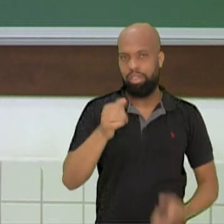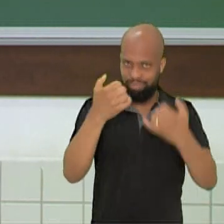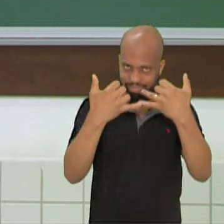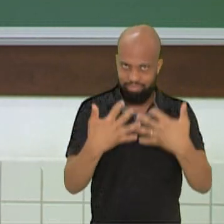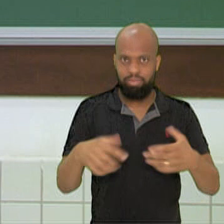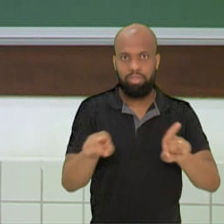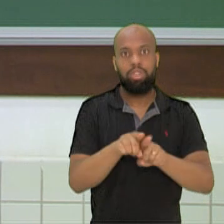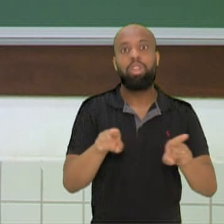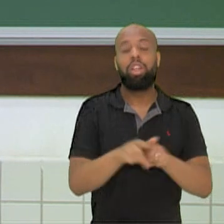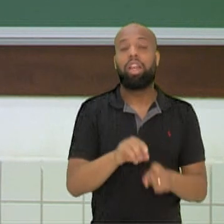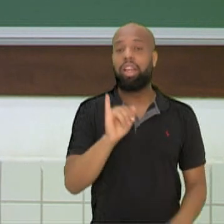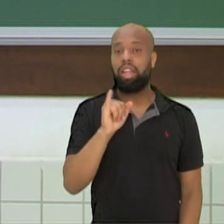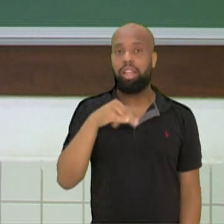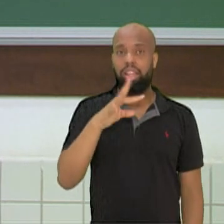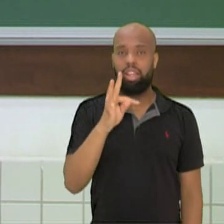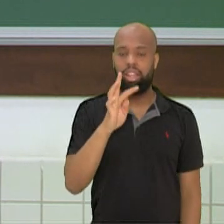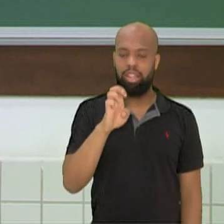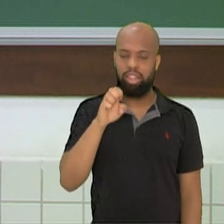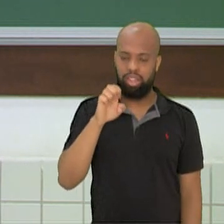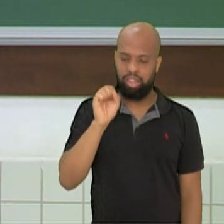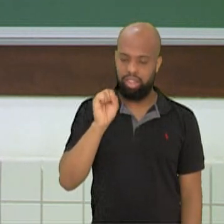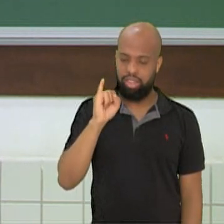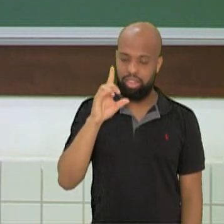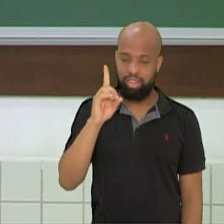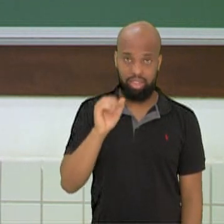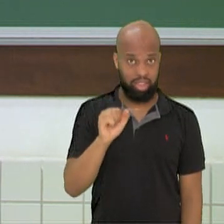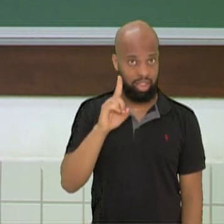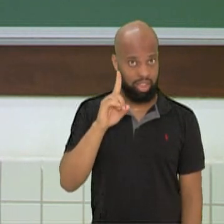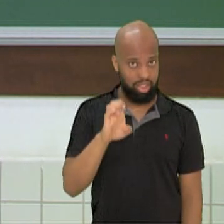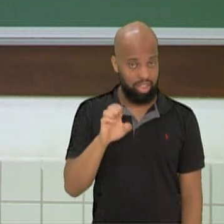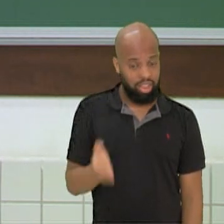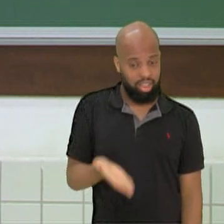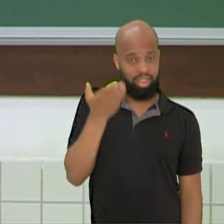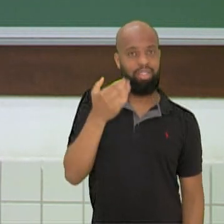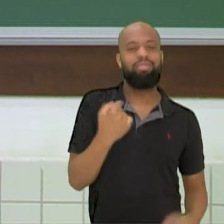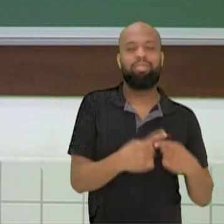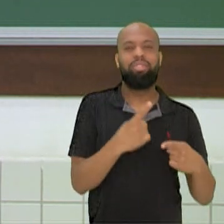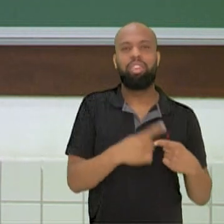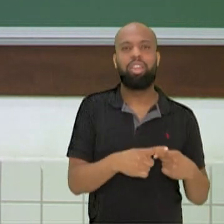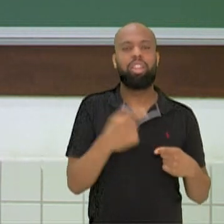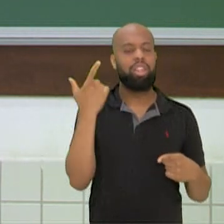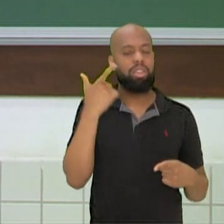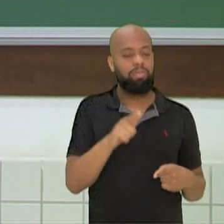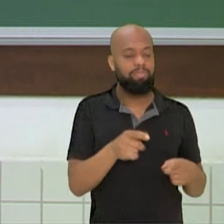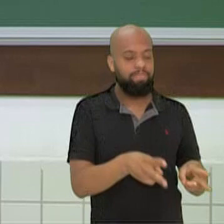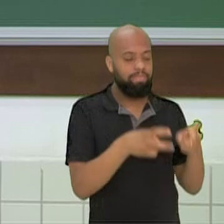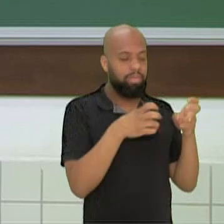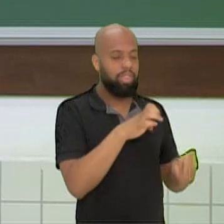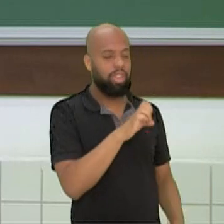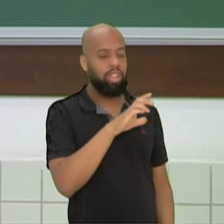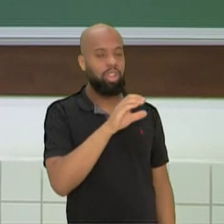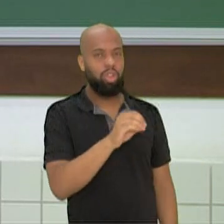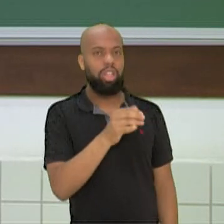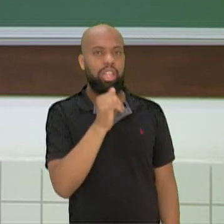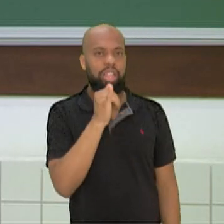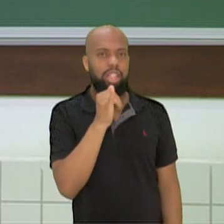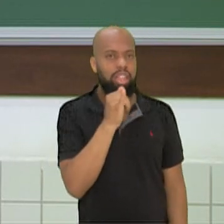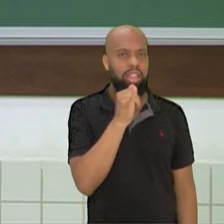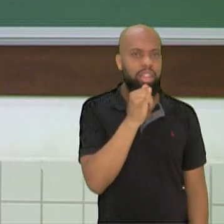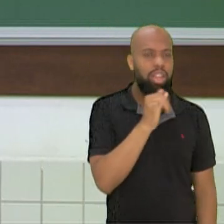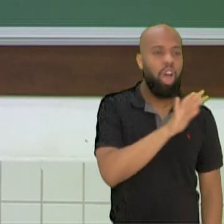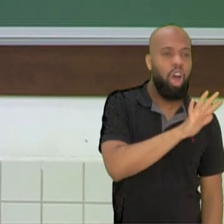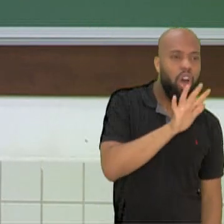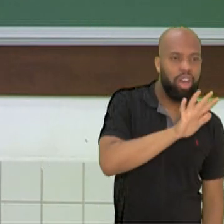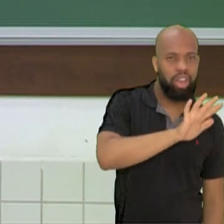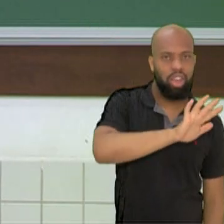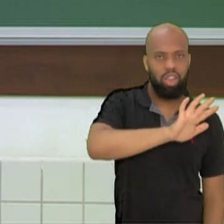um som de intensidade elevada, justamente para você perceber a ideia que você acaba tendo do eco. Fica assim, alô, alô,